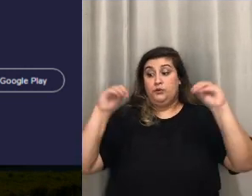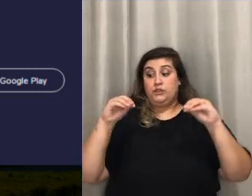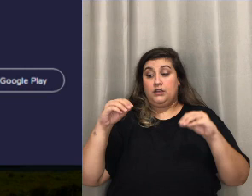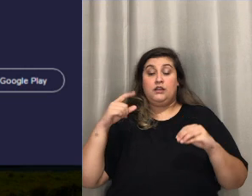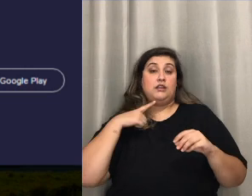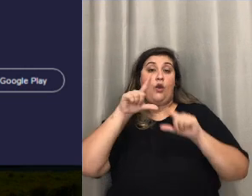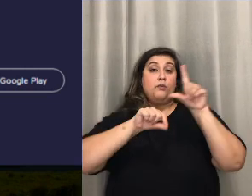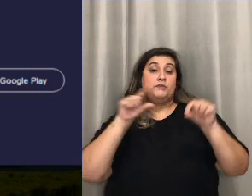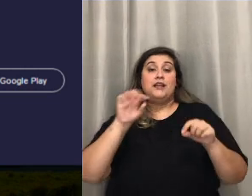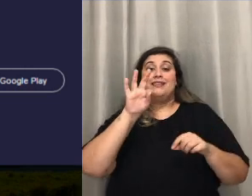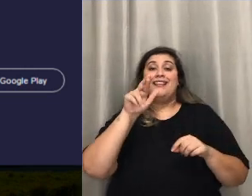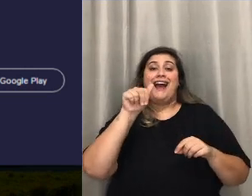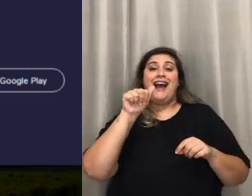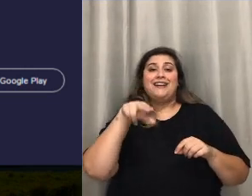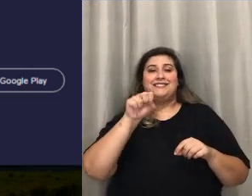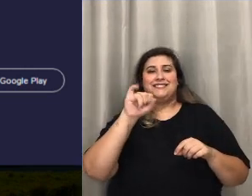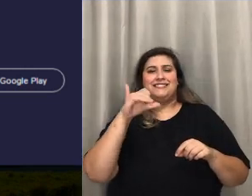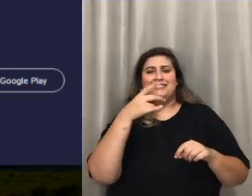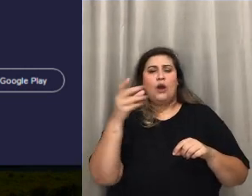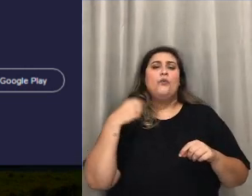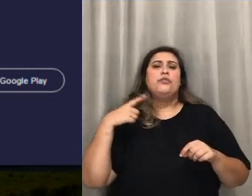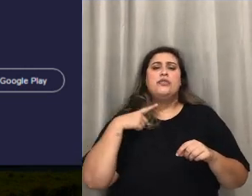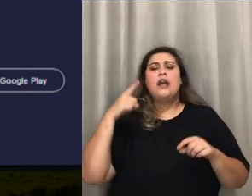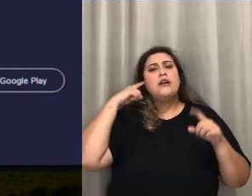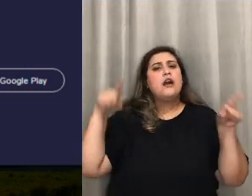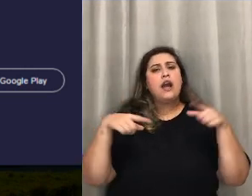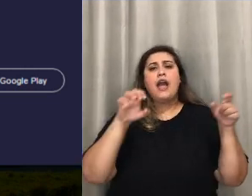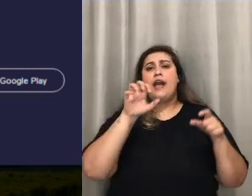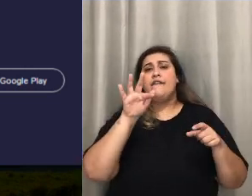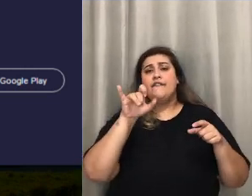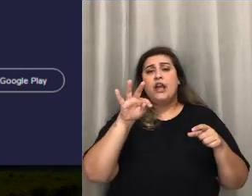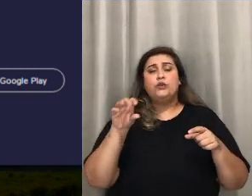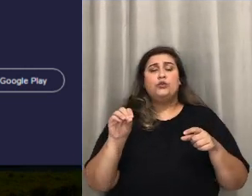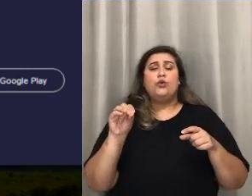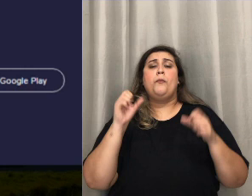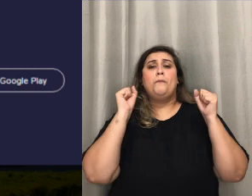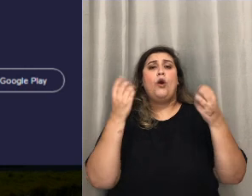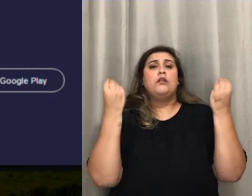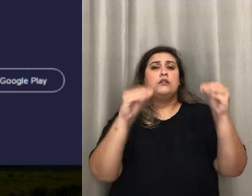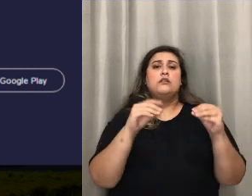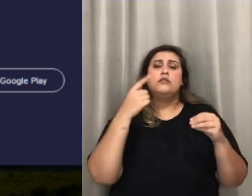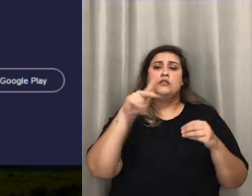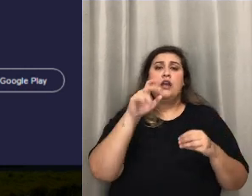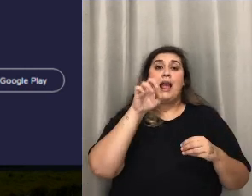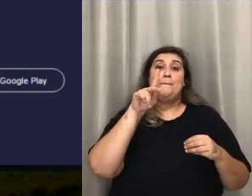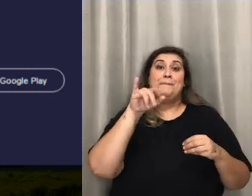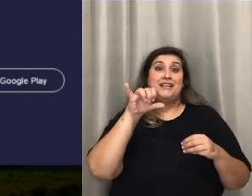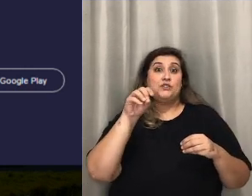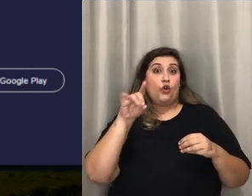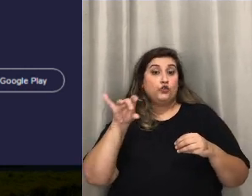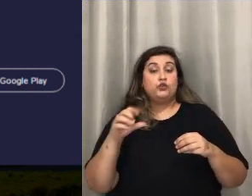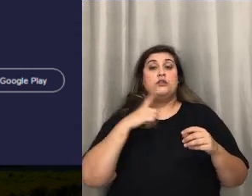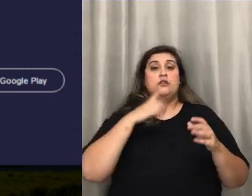Como eu coloquei para vocês, a opção de transição, ela possui áudios de efeitos, então que podem ser adicionados ao seu